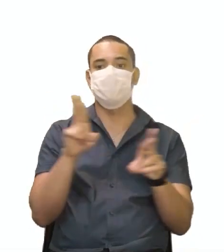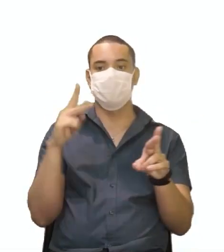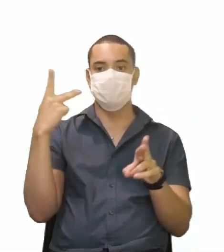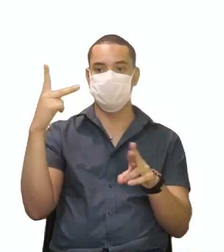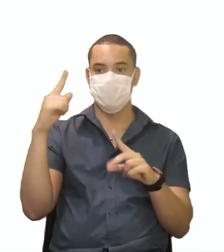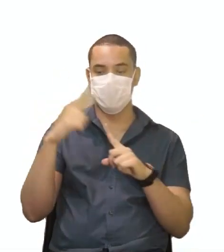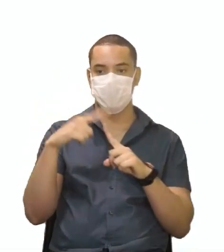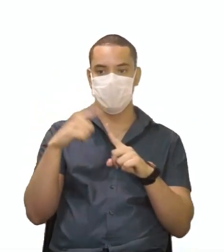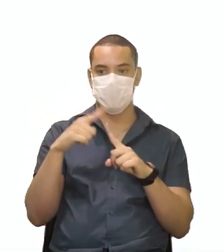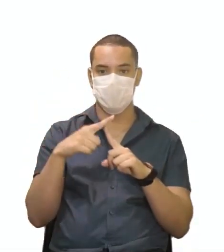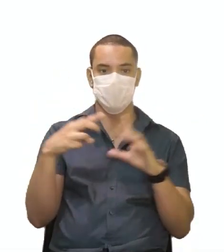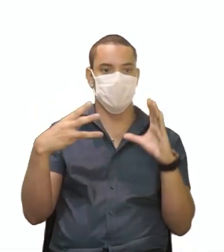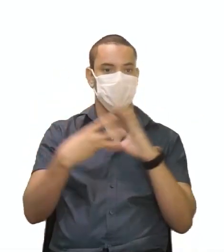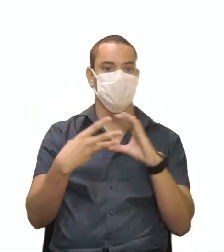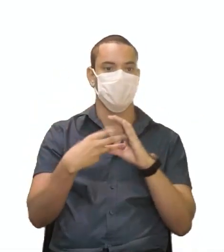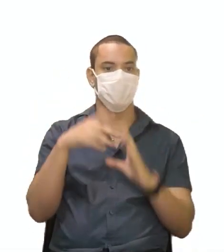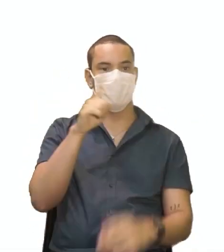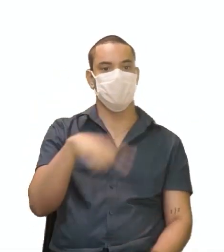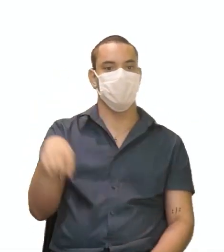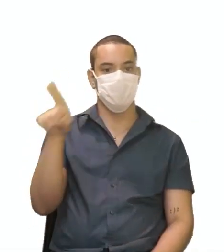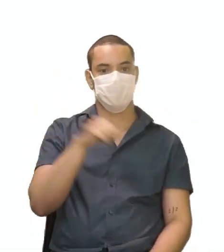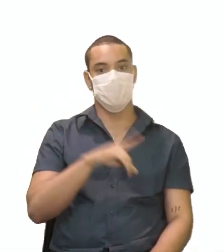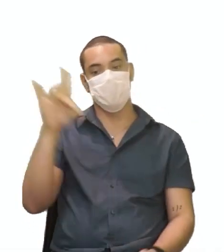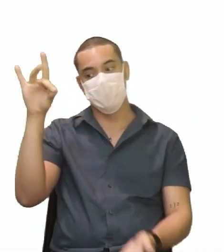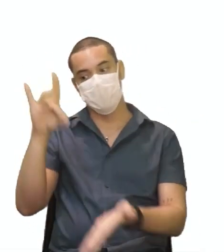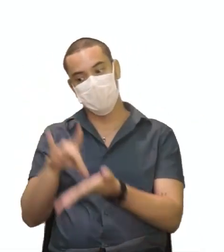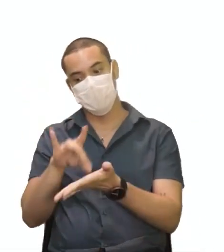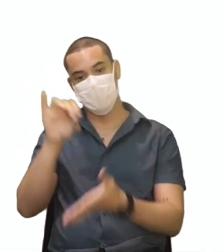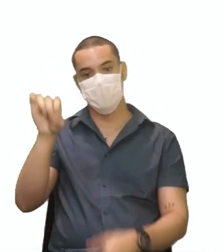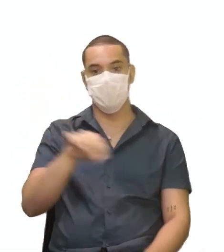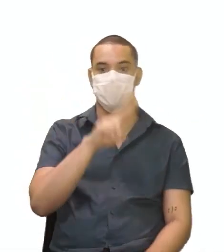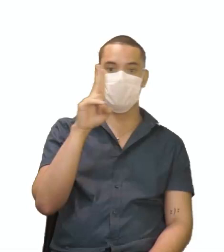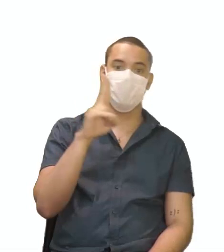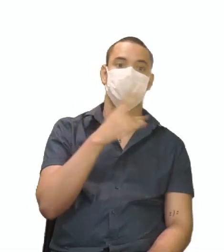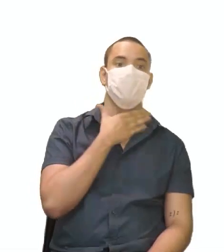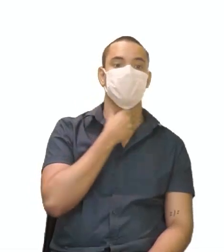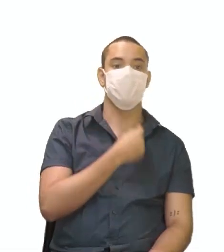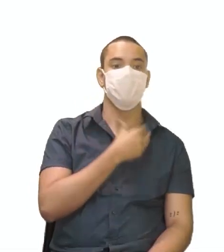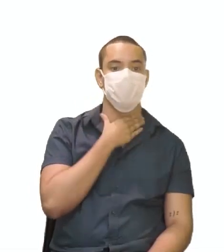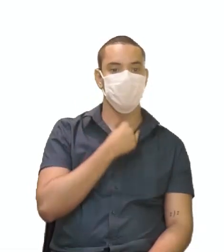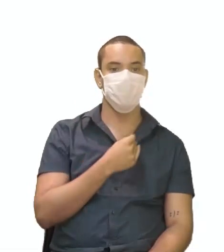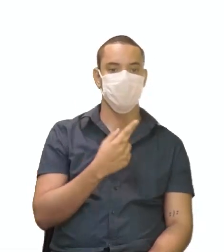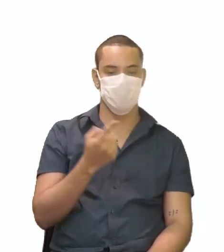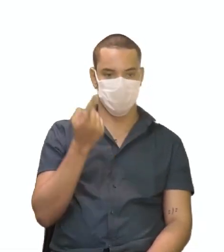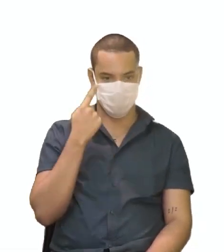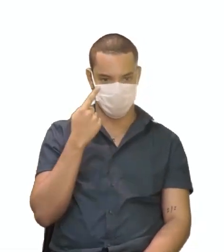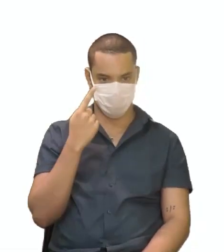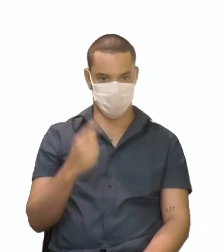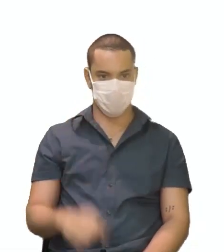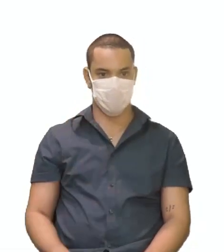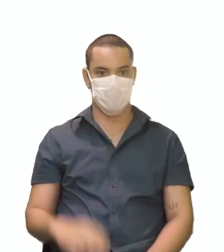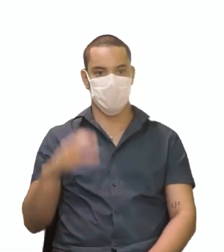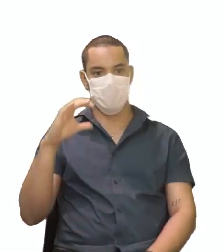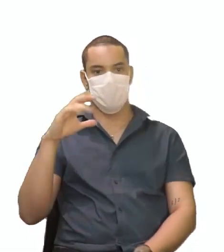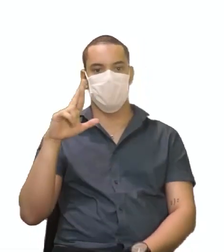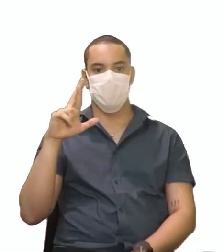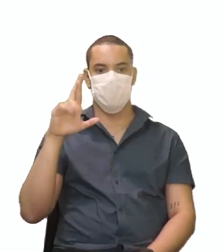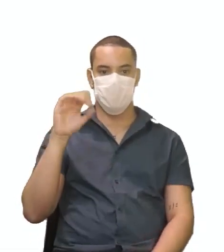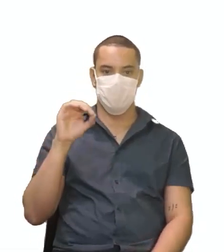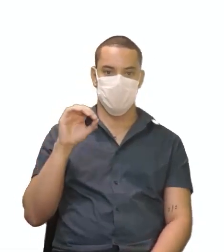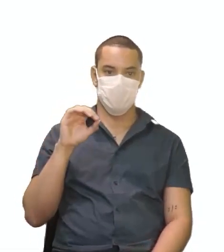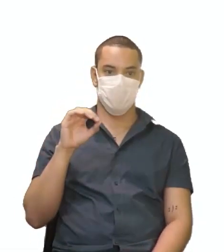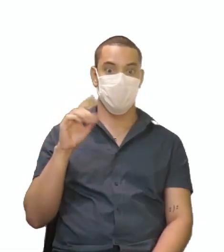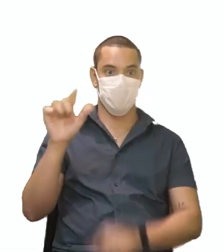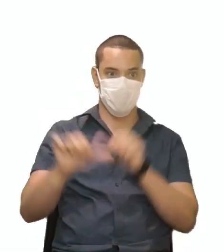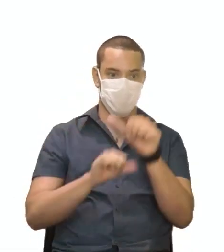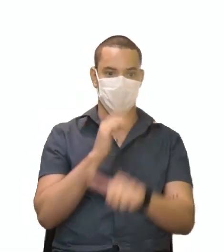de divisão celular, assinale verdadeiro ou falso. Vamos às alternativas. Preste atenção que agora eu vou